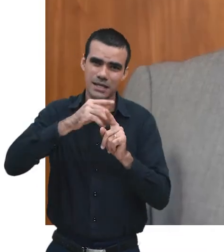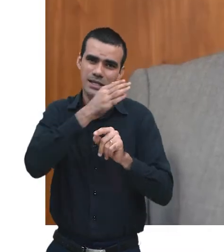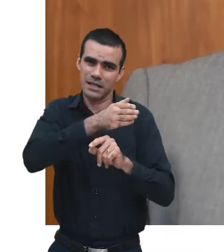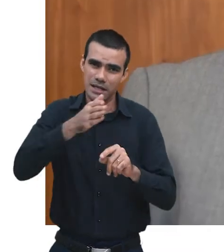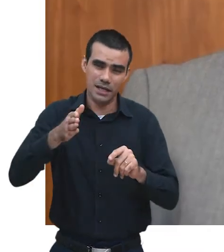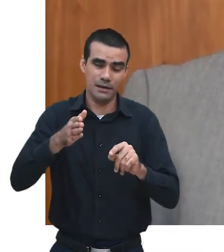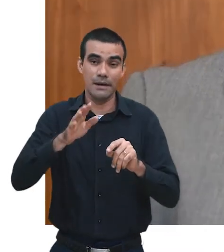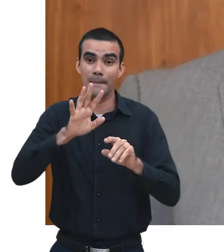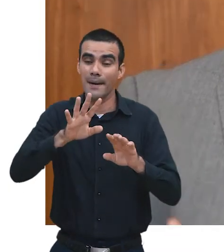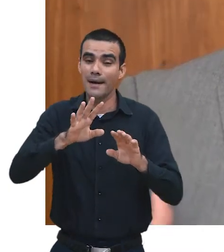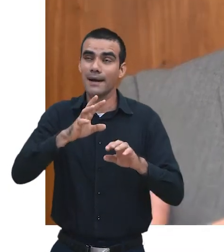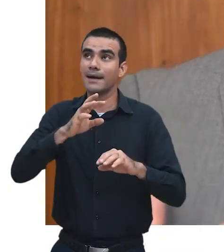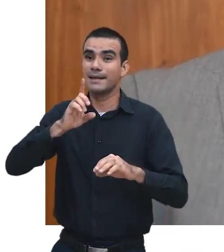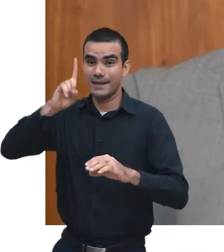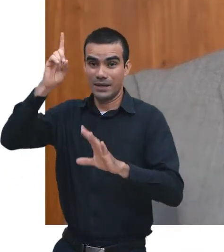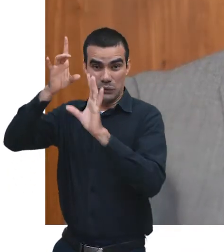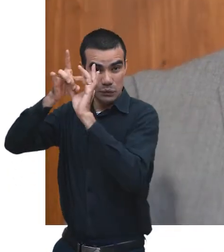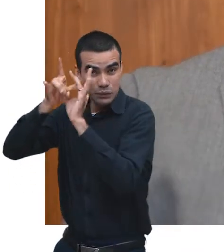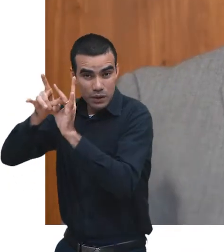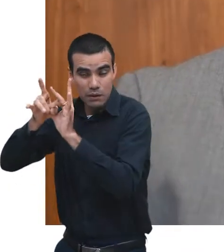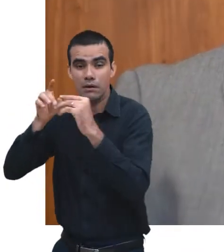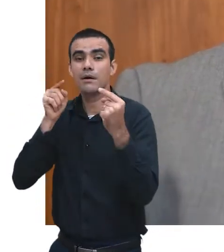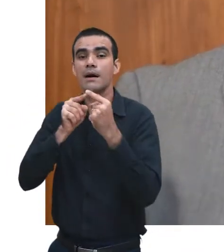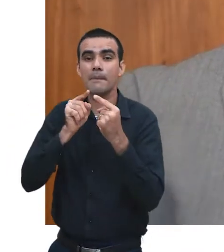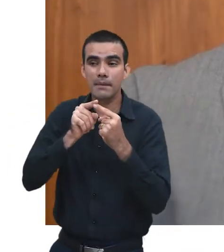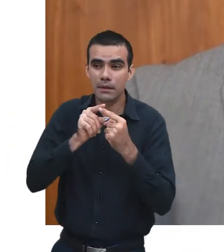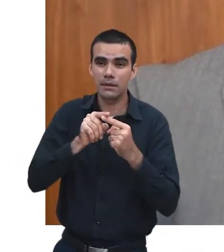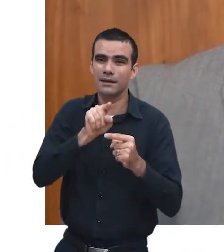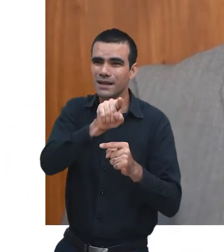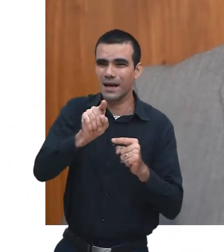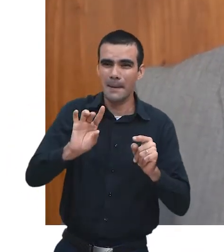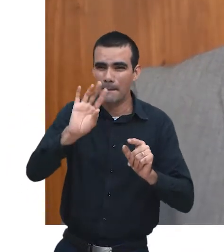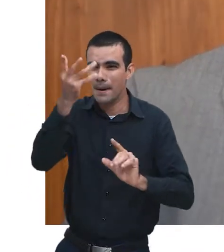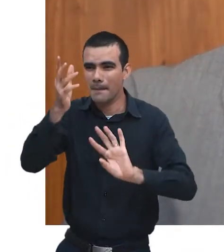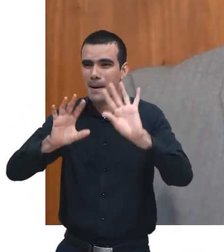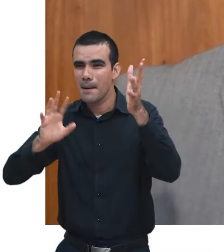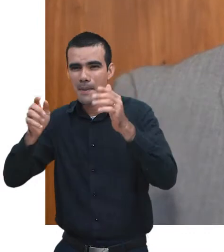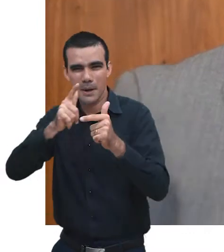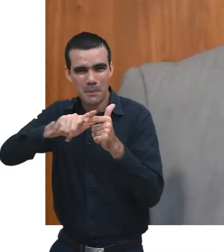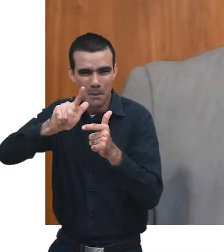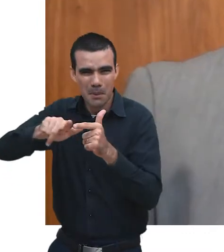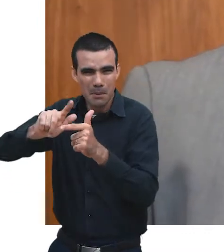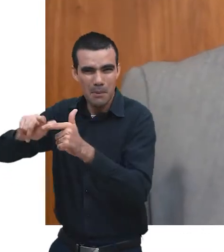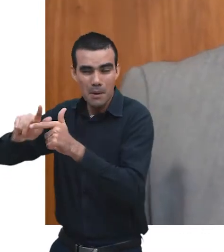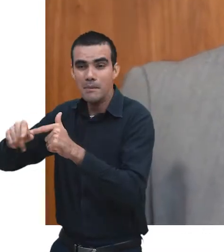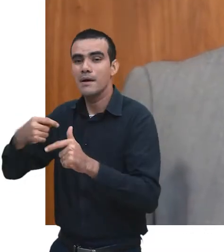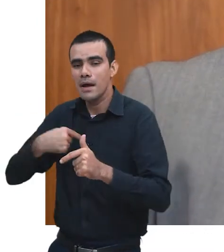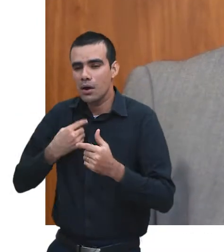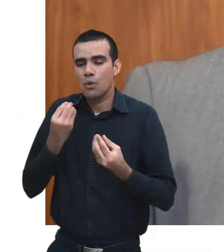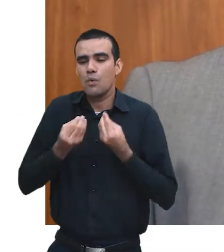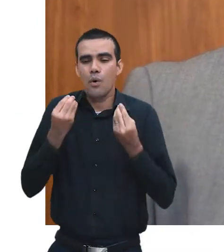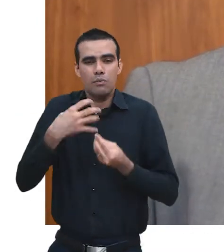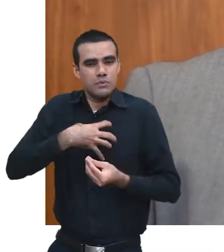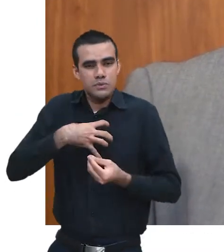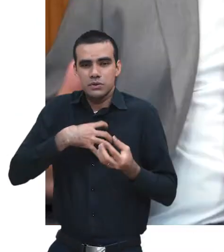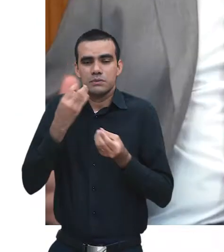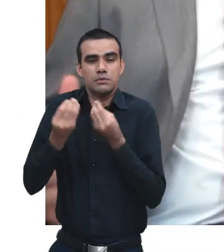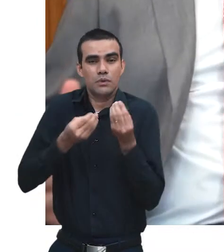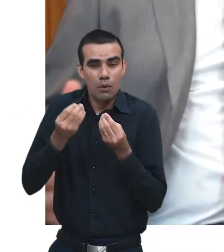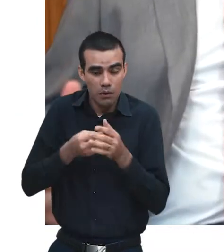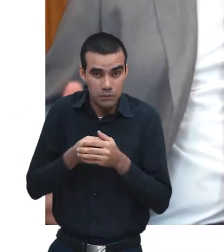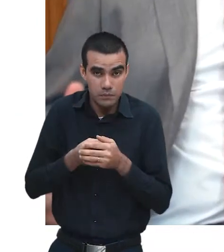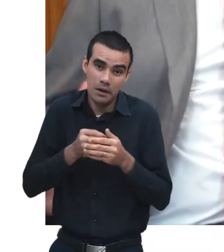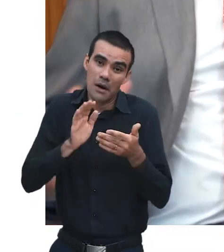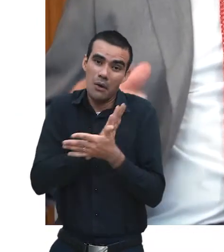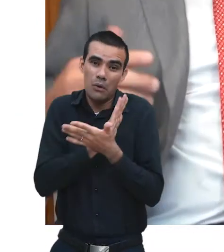Mas espiritualidade envolve a nossa maneira de reagir a situações desfavoráveis ou adversas da vida. E